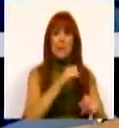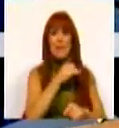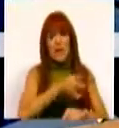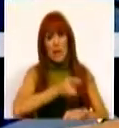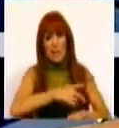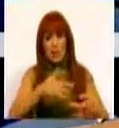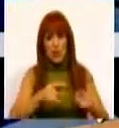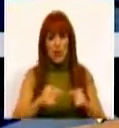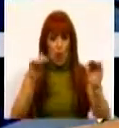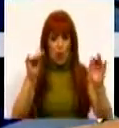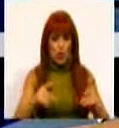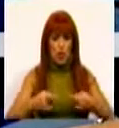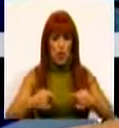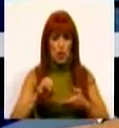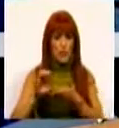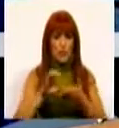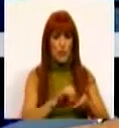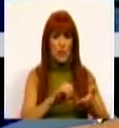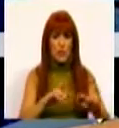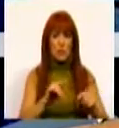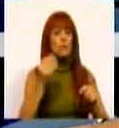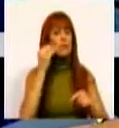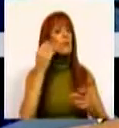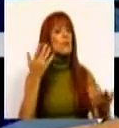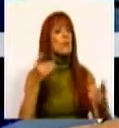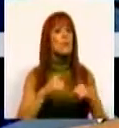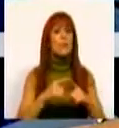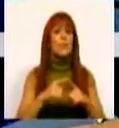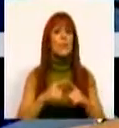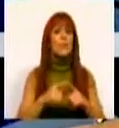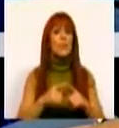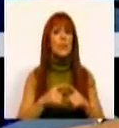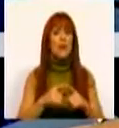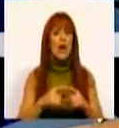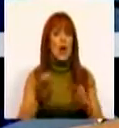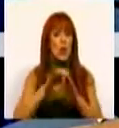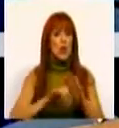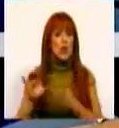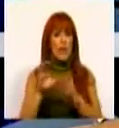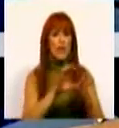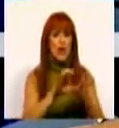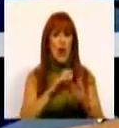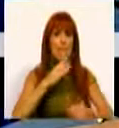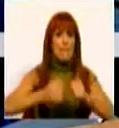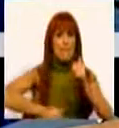também que a redução dos custos de financiamento se traduza em condições de financiamento